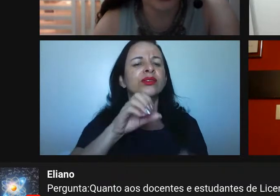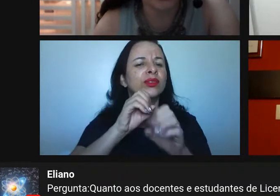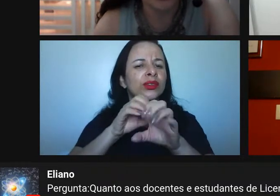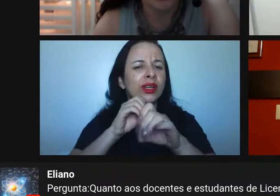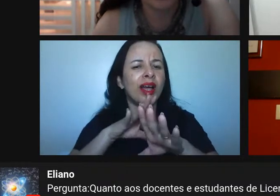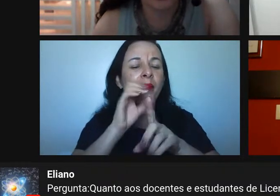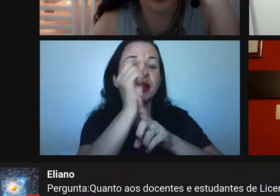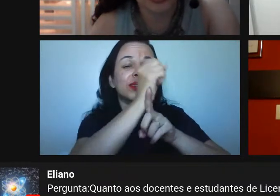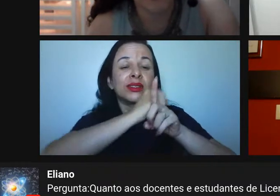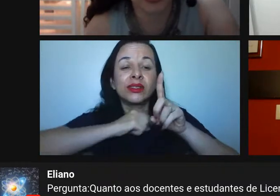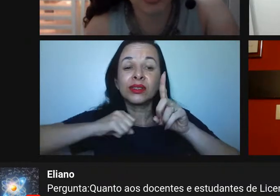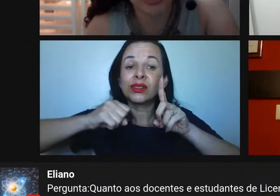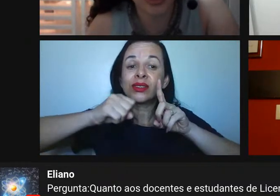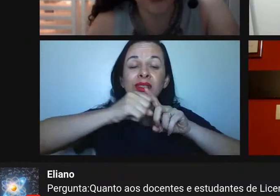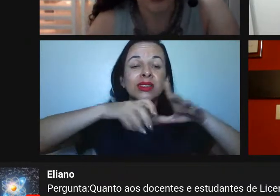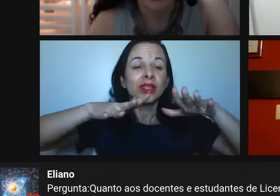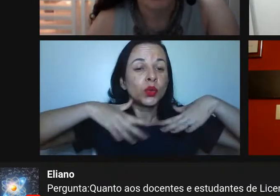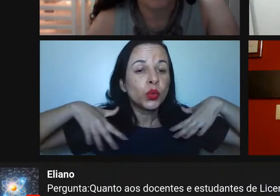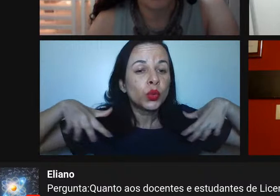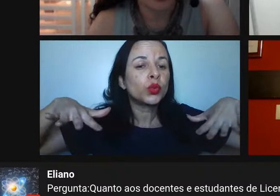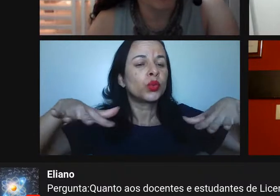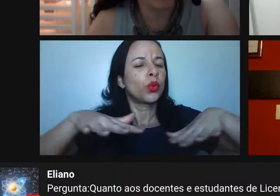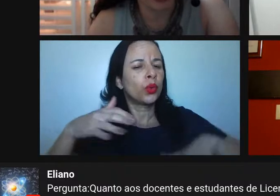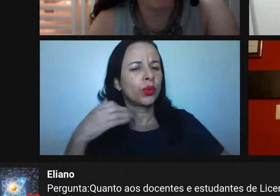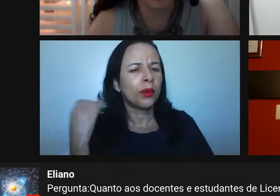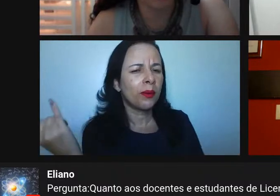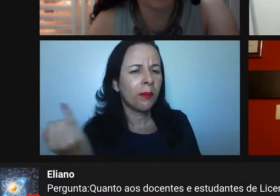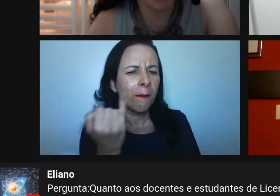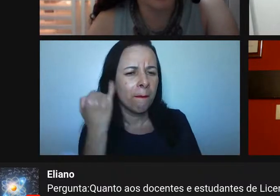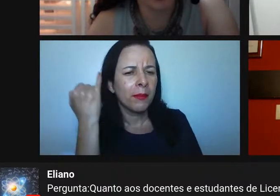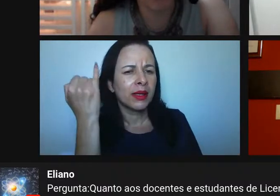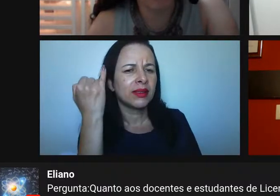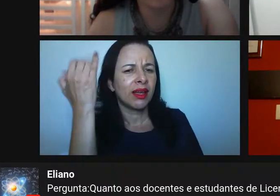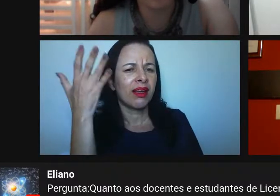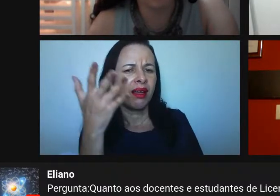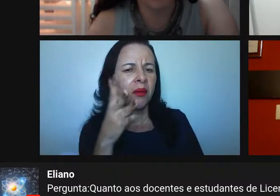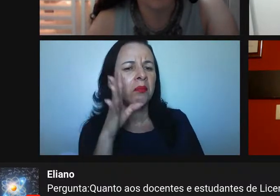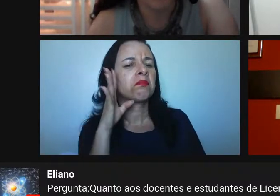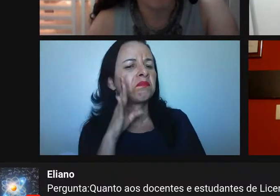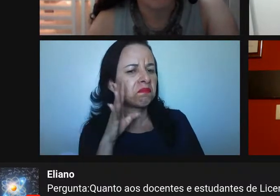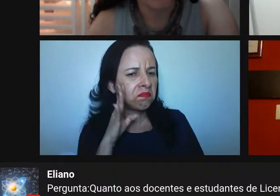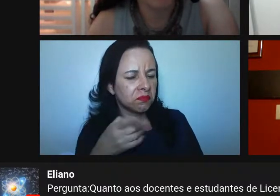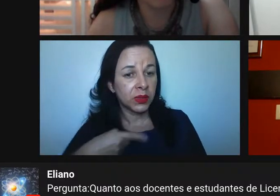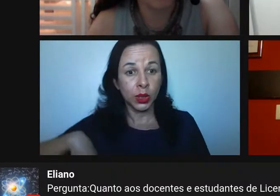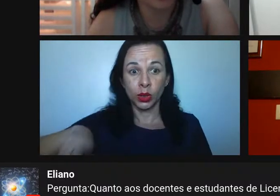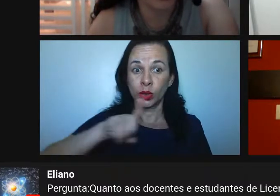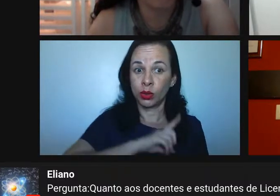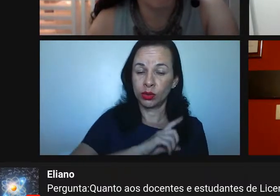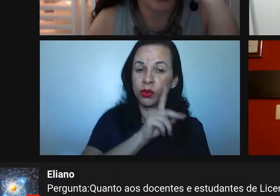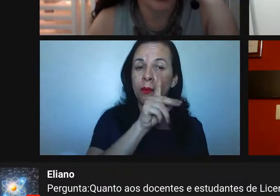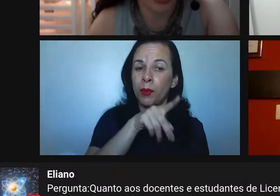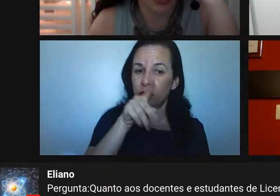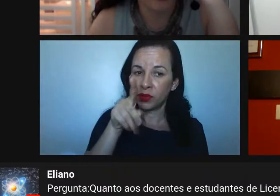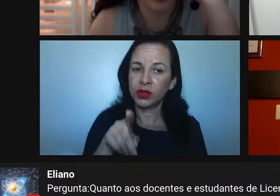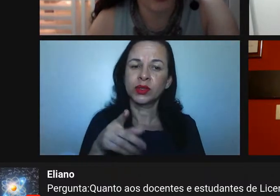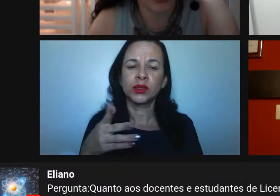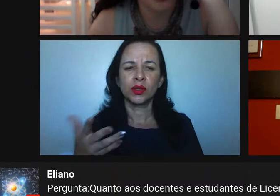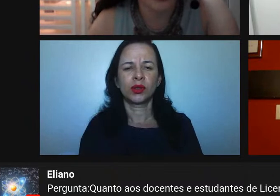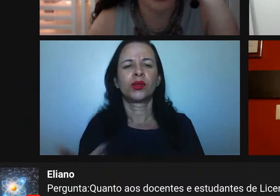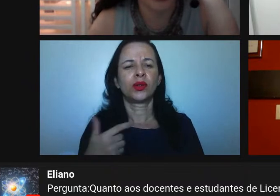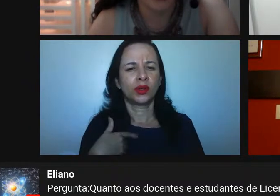todo né e isso é fundamental e essa planta de ali Nossa muito boa a gente como professor principalmente quem vai dar